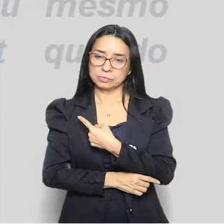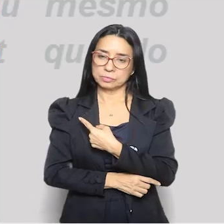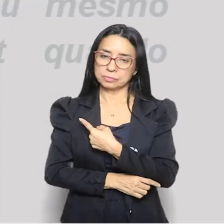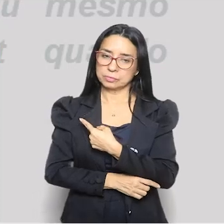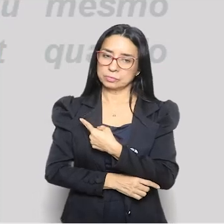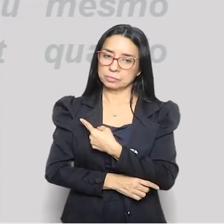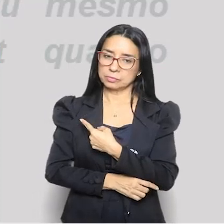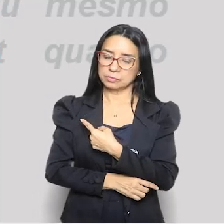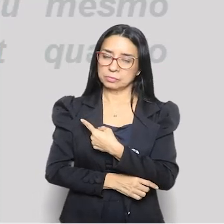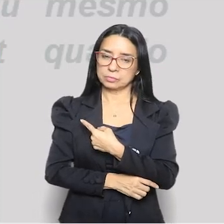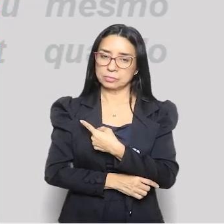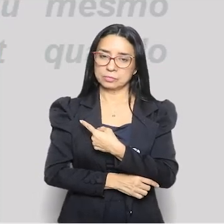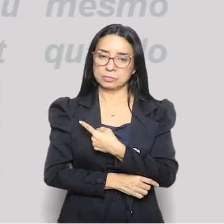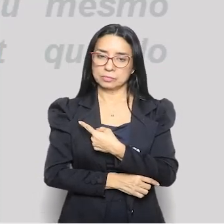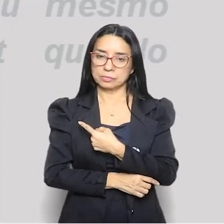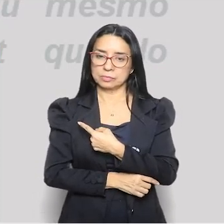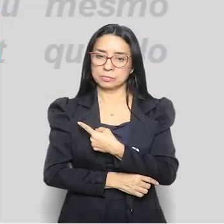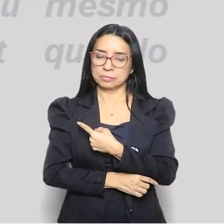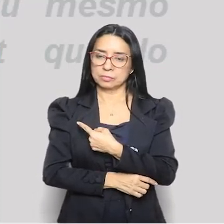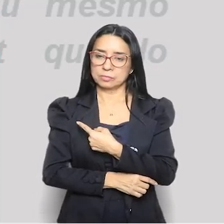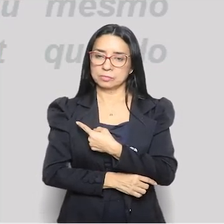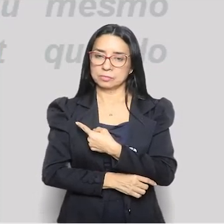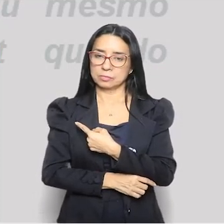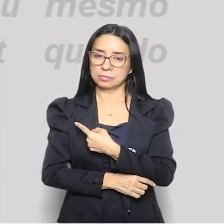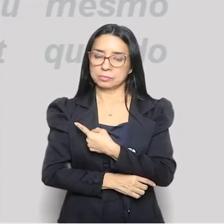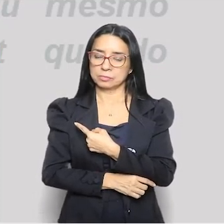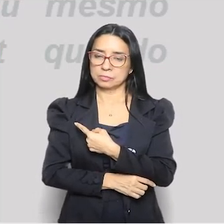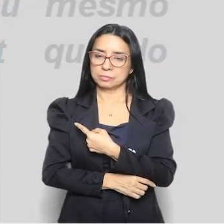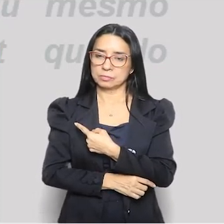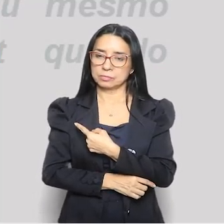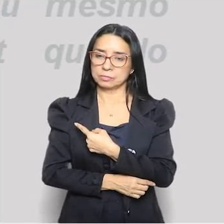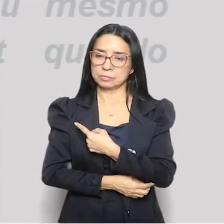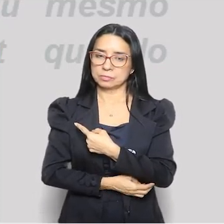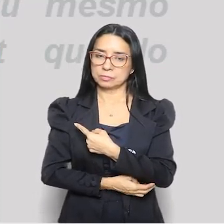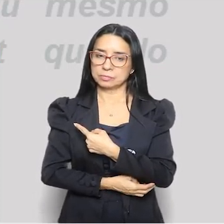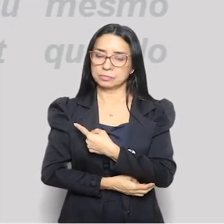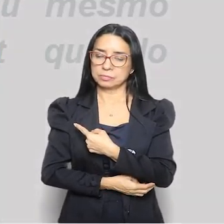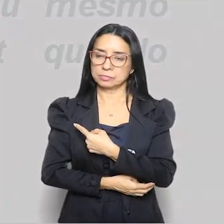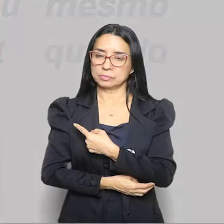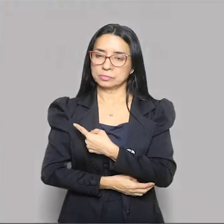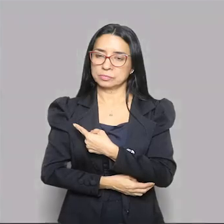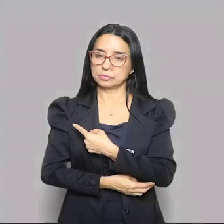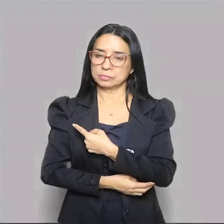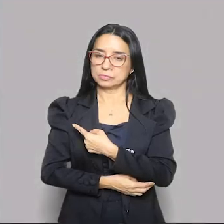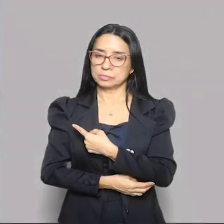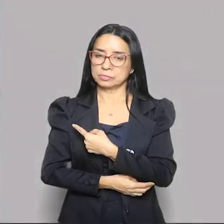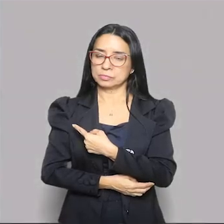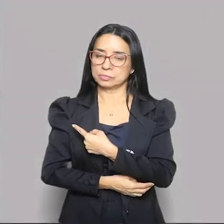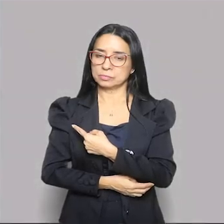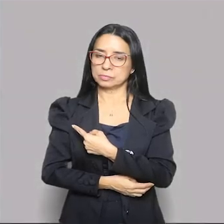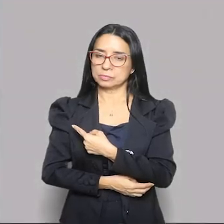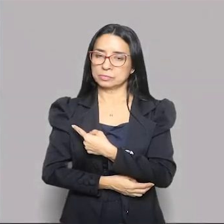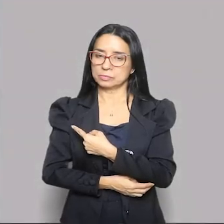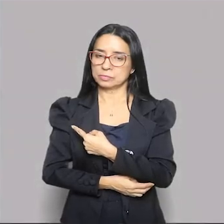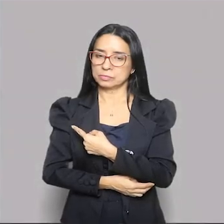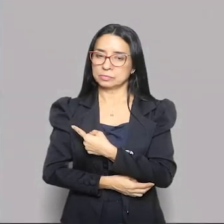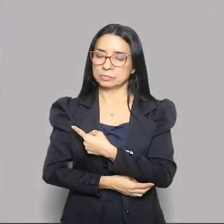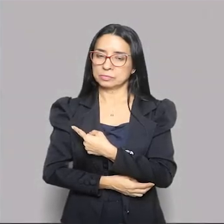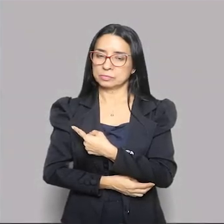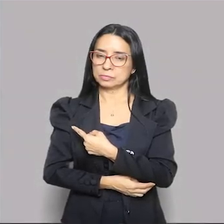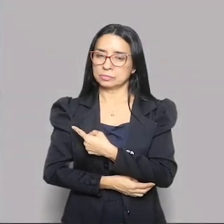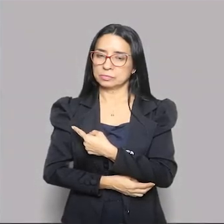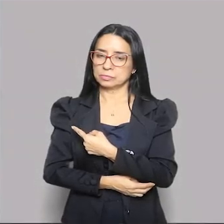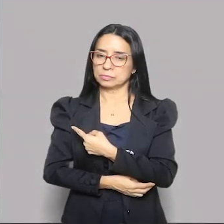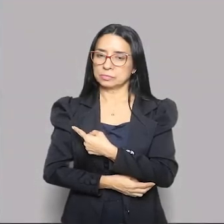culturais são comumente regras que moldam determinados indivíduos e